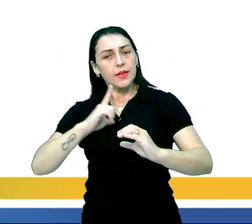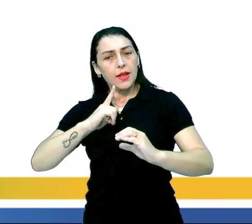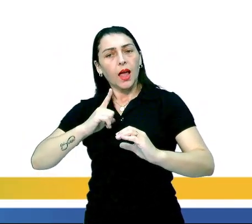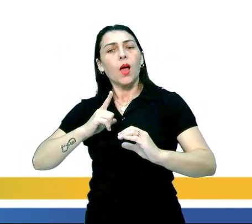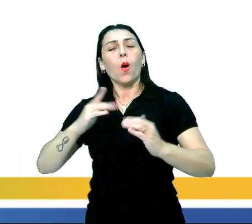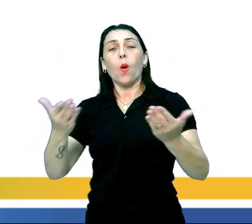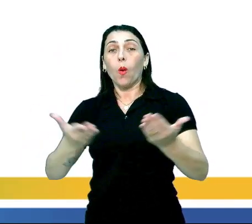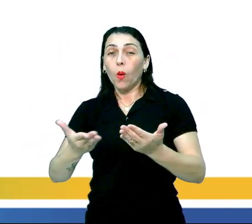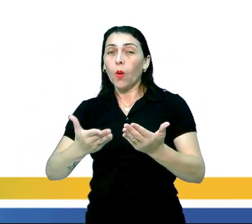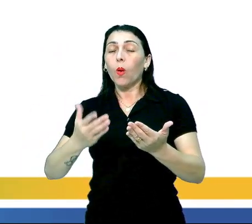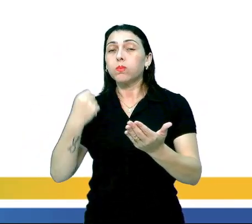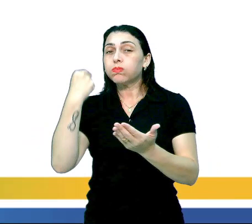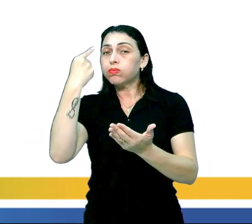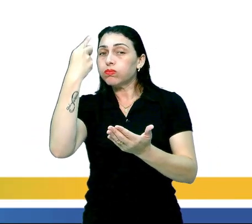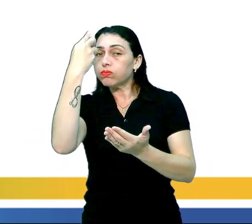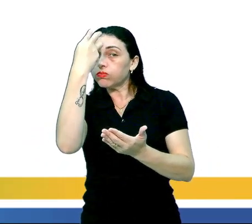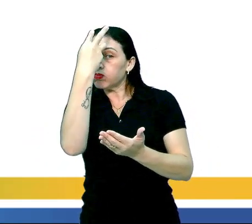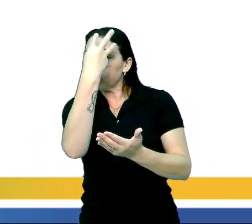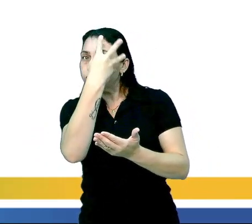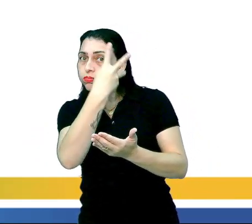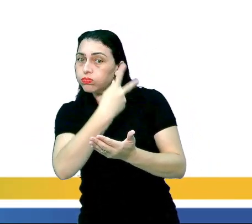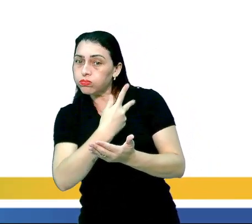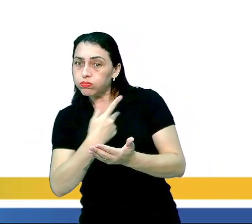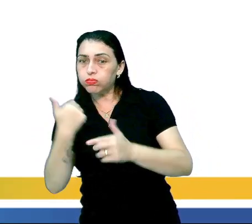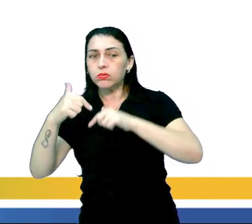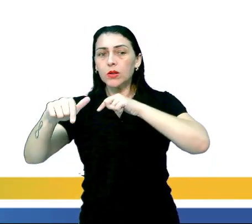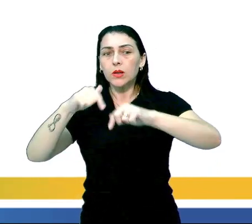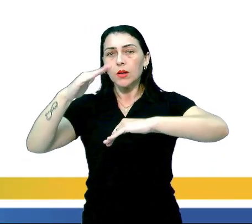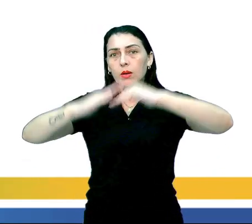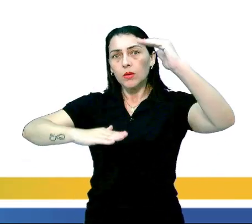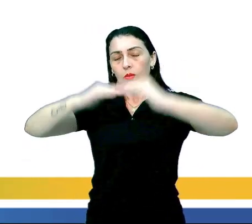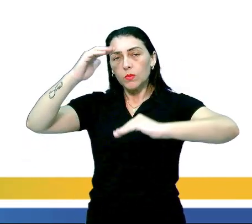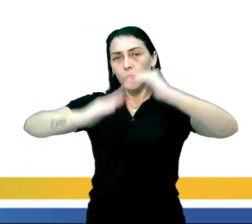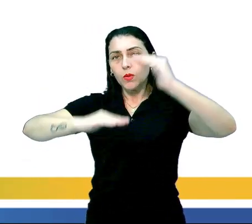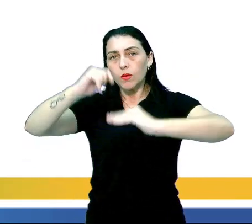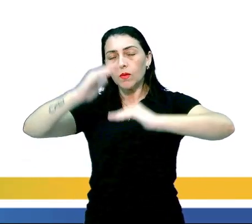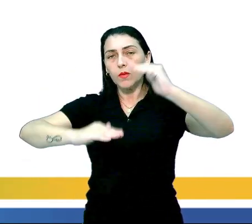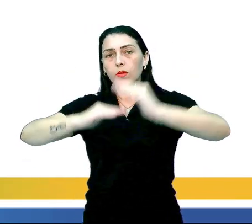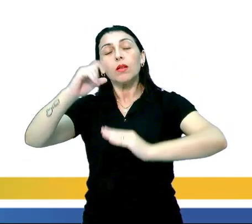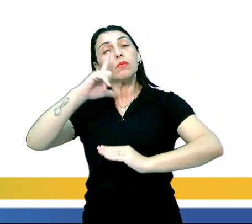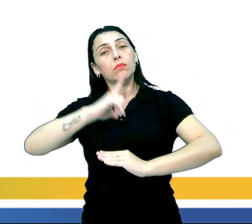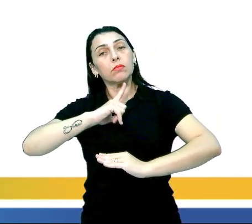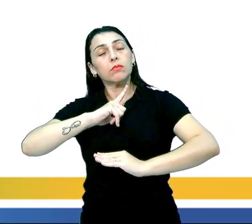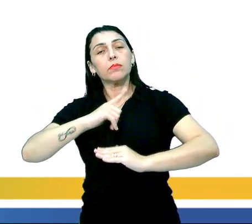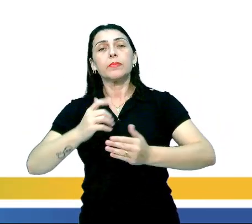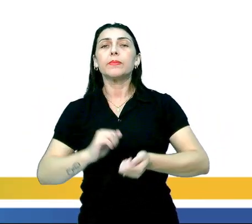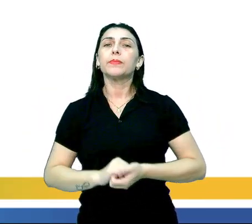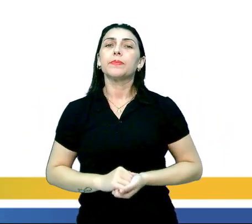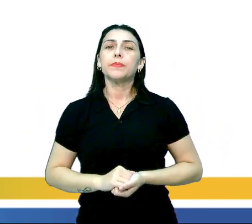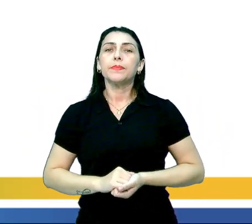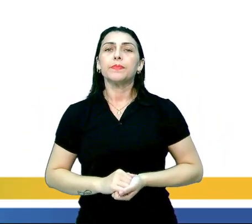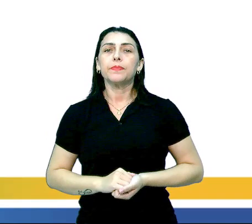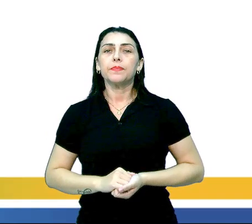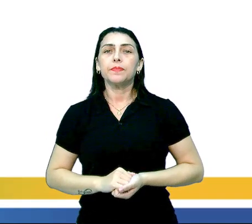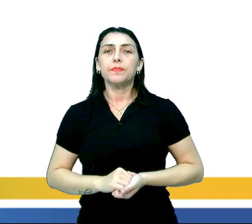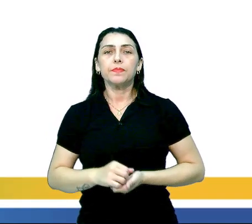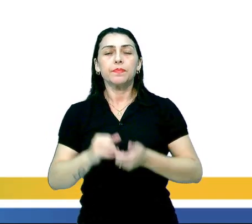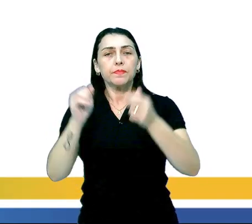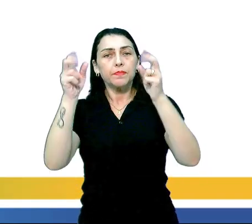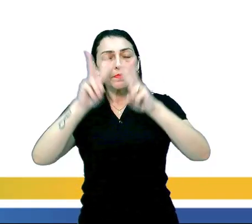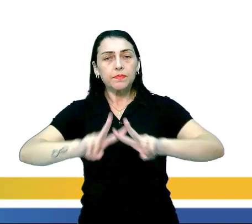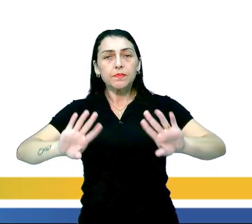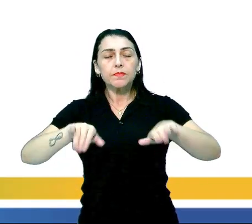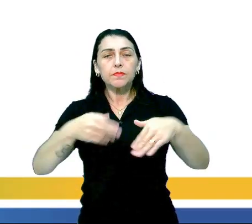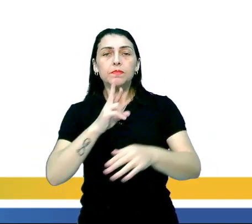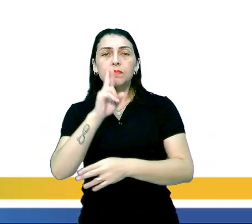comunicação, que ainda exigem longas jornadas de trabalho dos profissionais envolvidos. Vamos visualizar